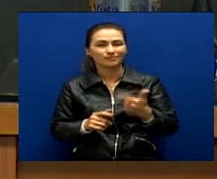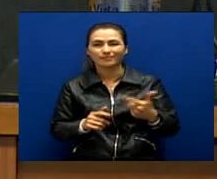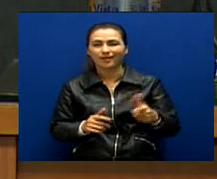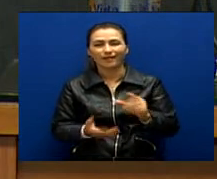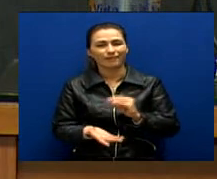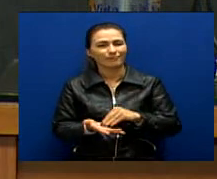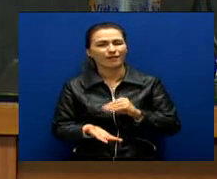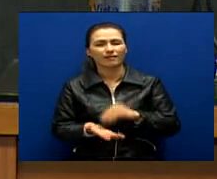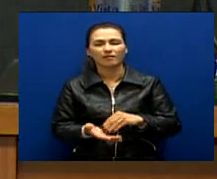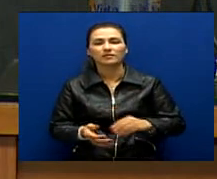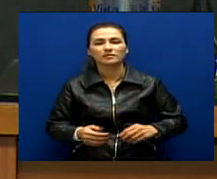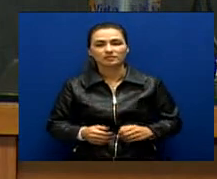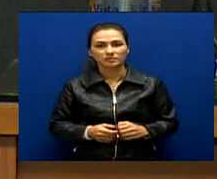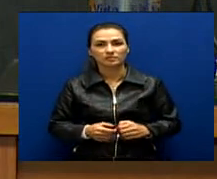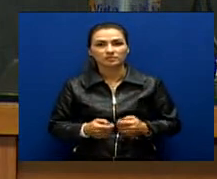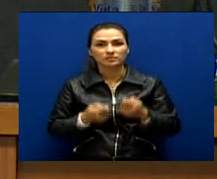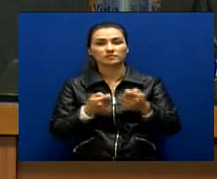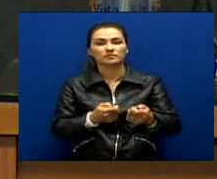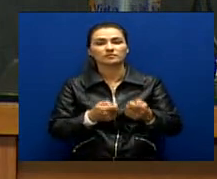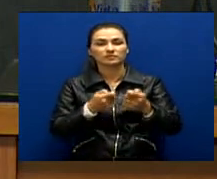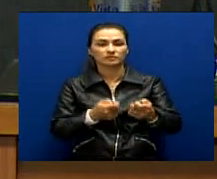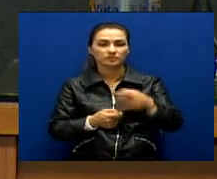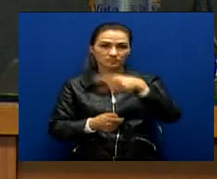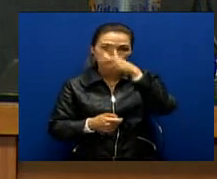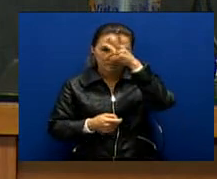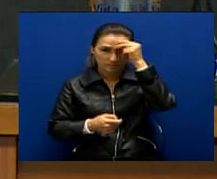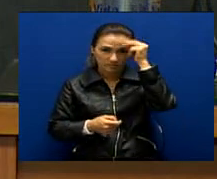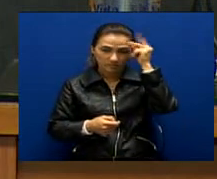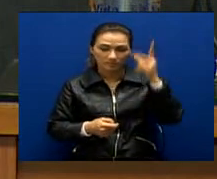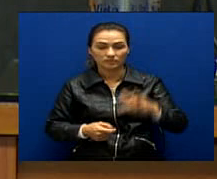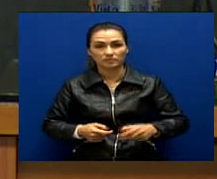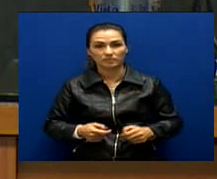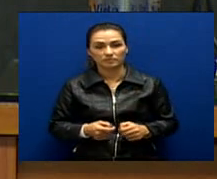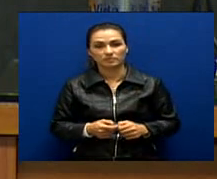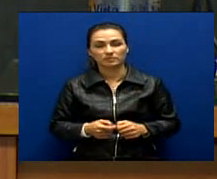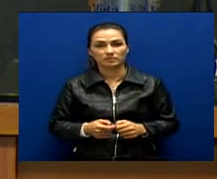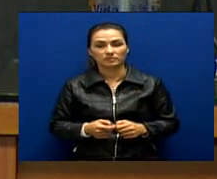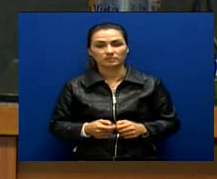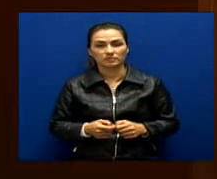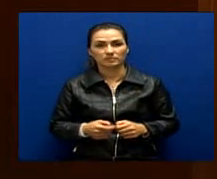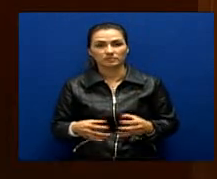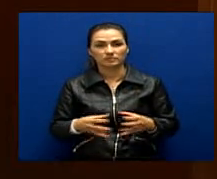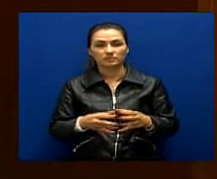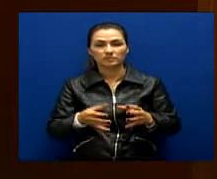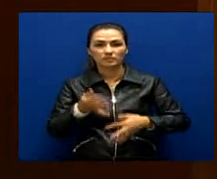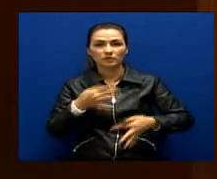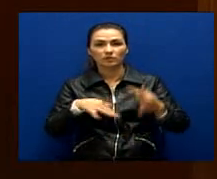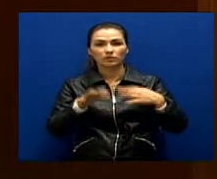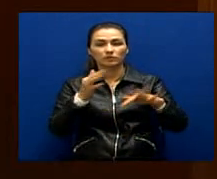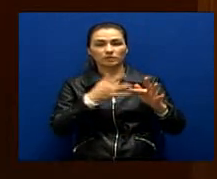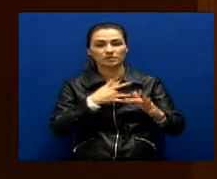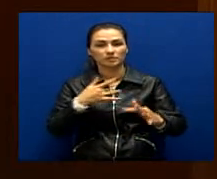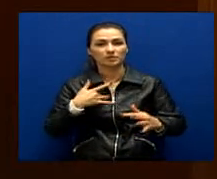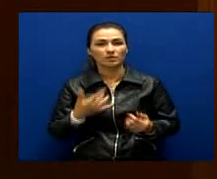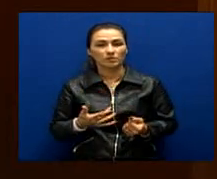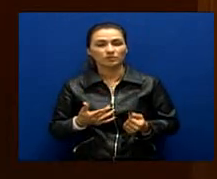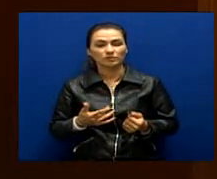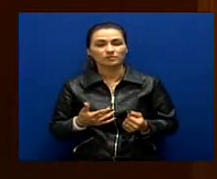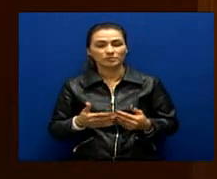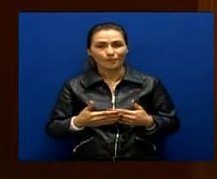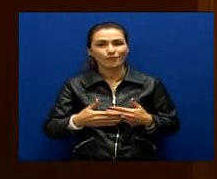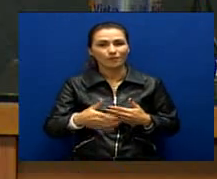lógico que cobrar do governo o fórum em uma data que vão fazer isso mas a